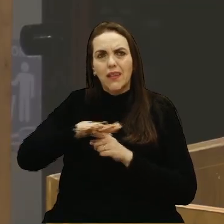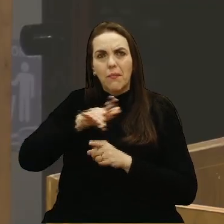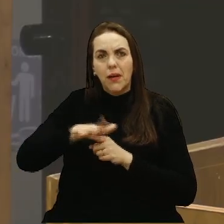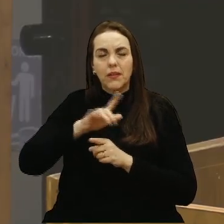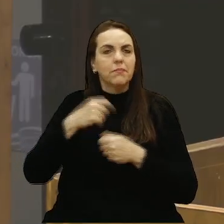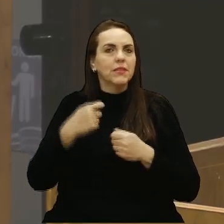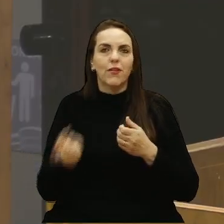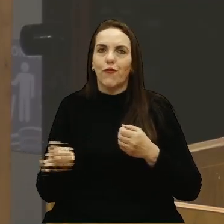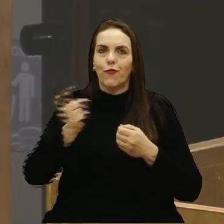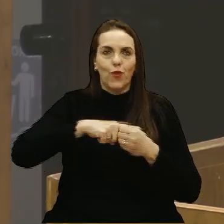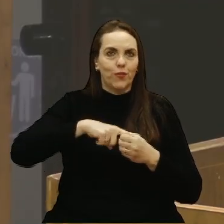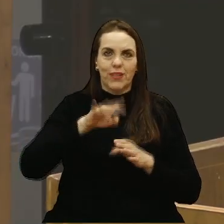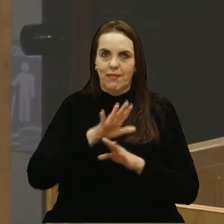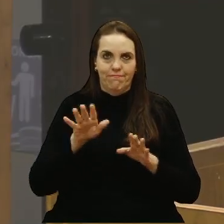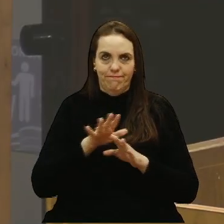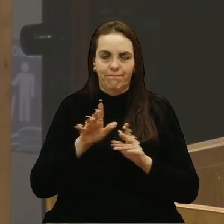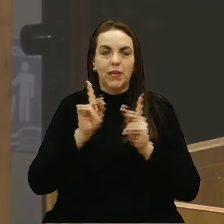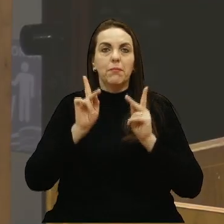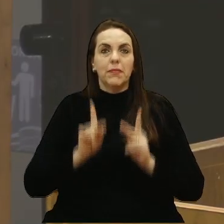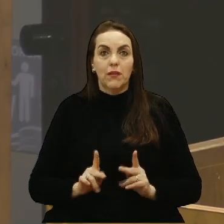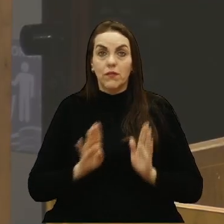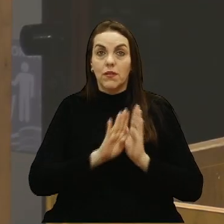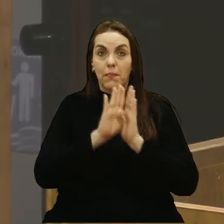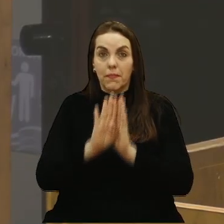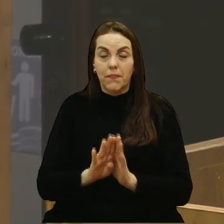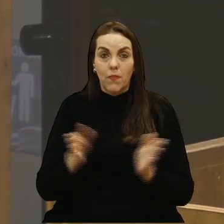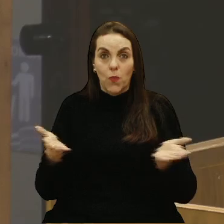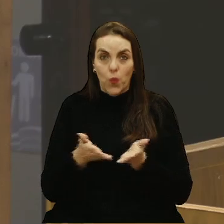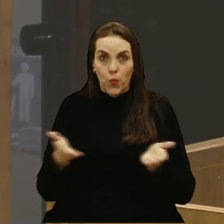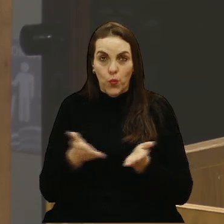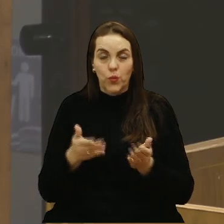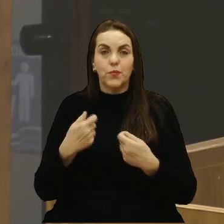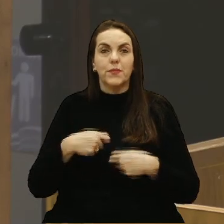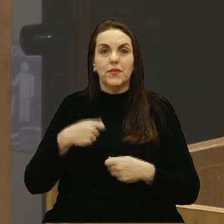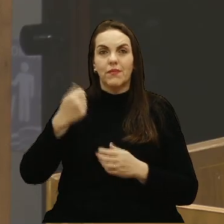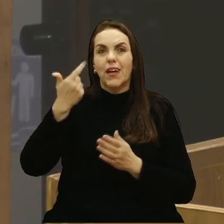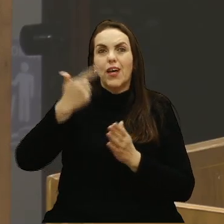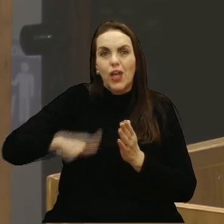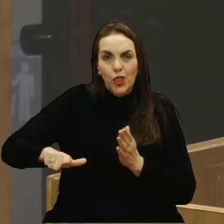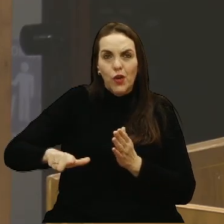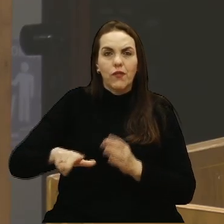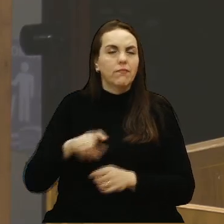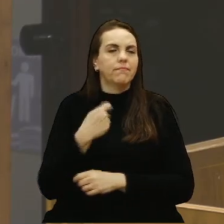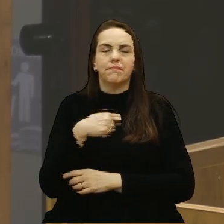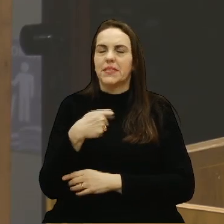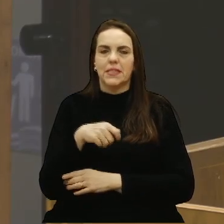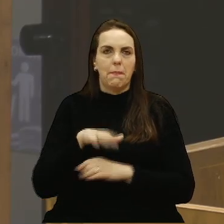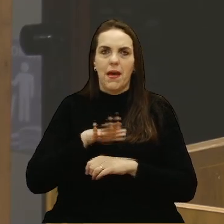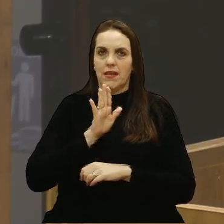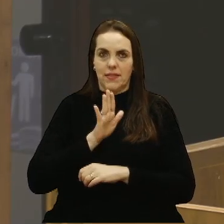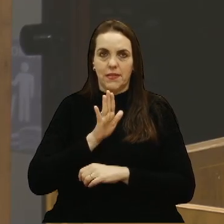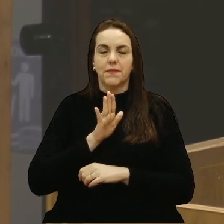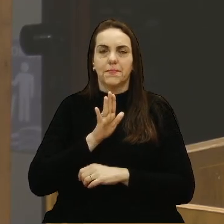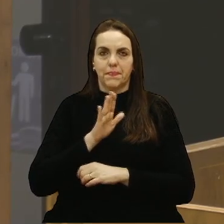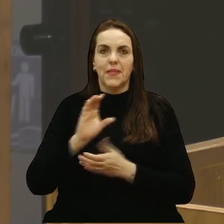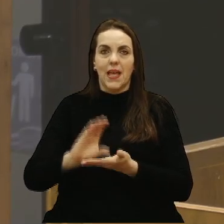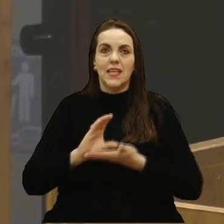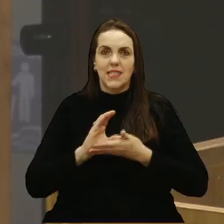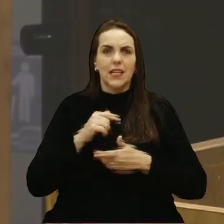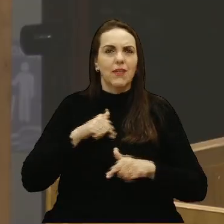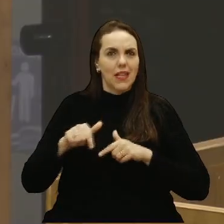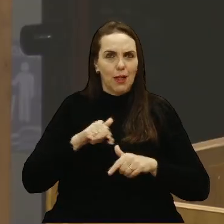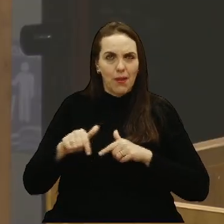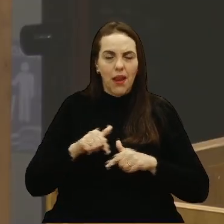Inclusive, as pessoas que gozam do benefício hoje e teriam que fazer a renovação, elas não precisam mais retornar. A Receita vai fazer um trabalho,